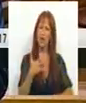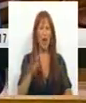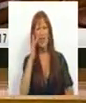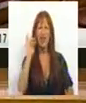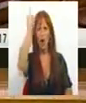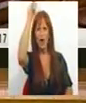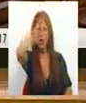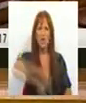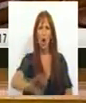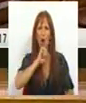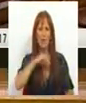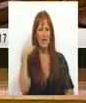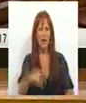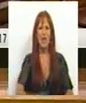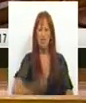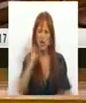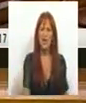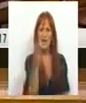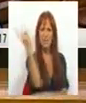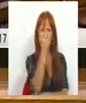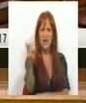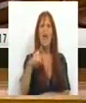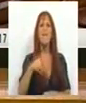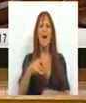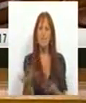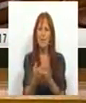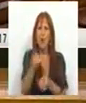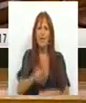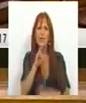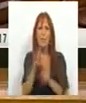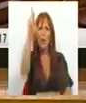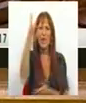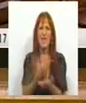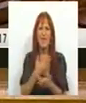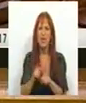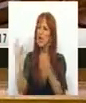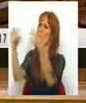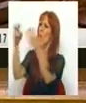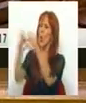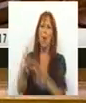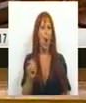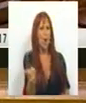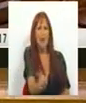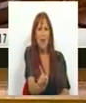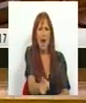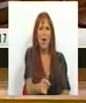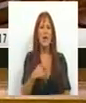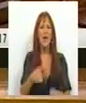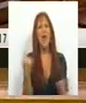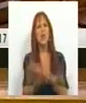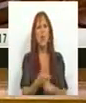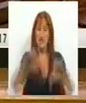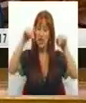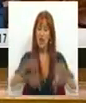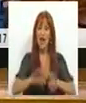António Costa, esta oportunidade para esclarecer de uma vez se vai renegociar os juros da dívida em Bruxelas ou não vai, para que a coisa